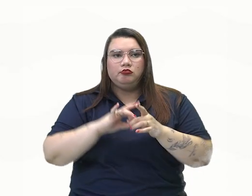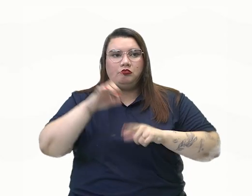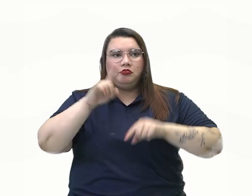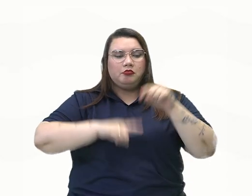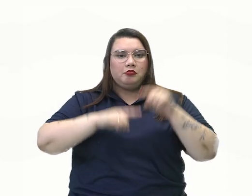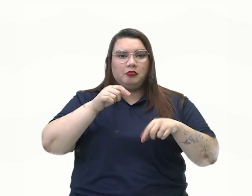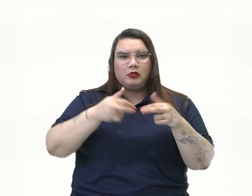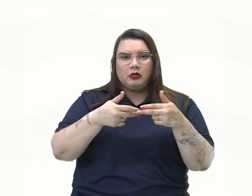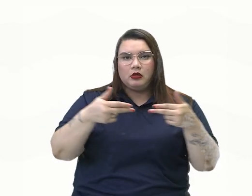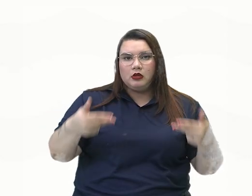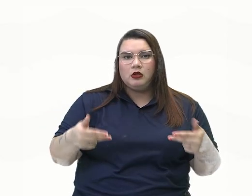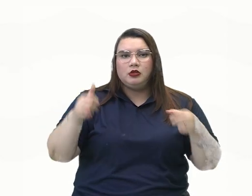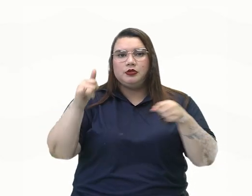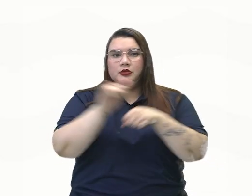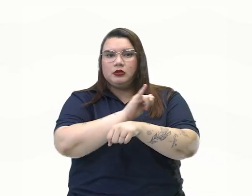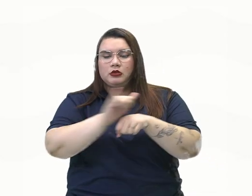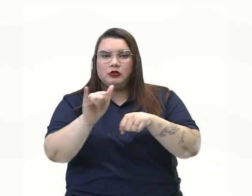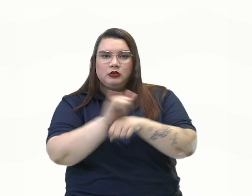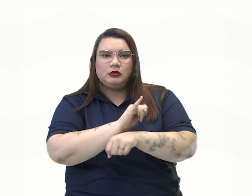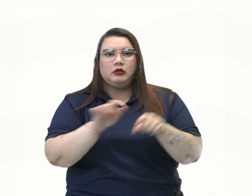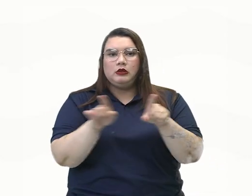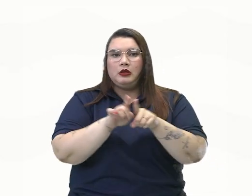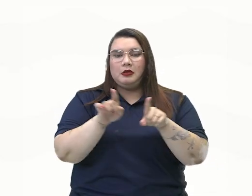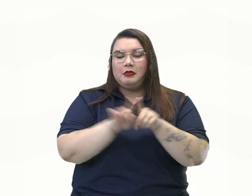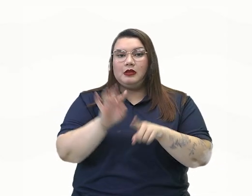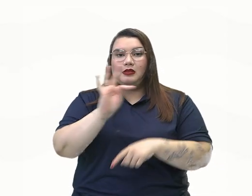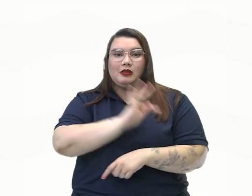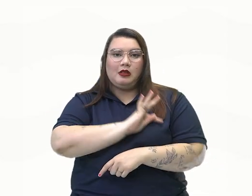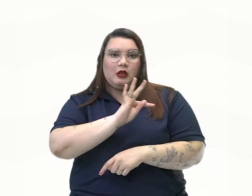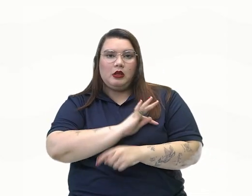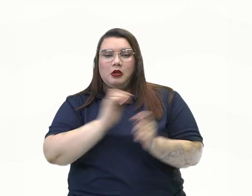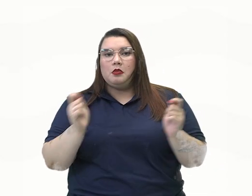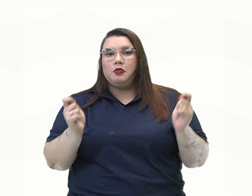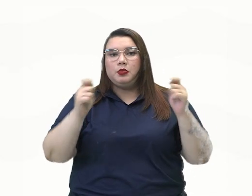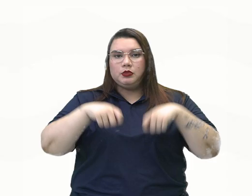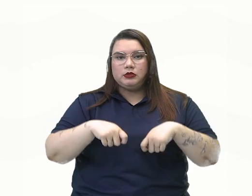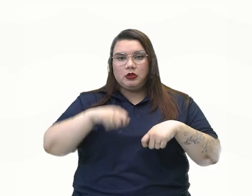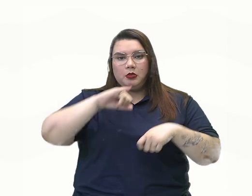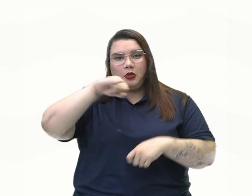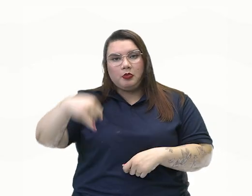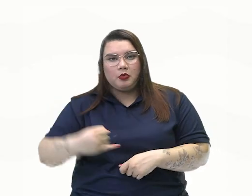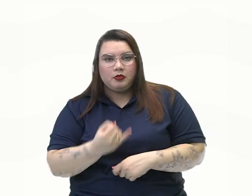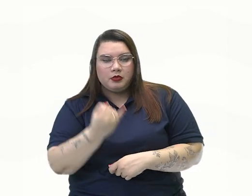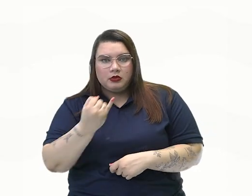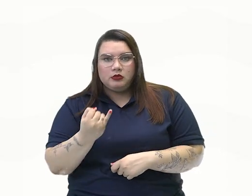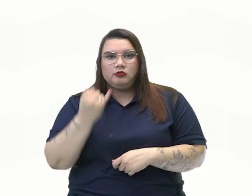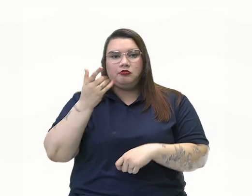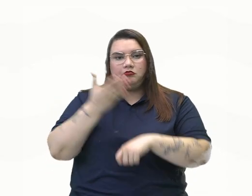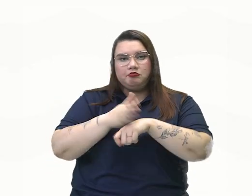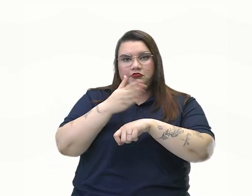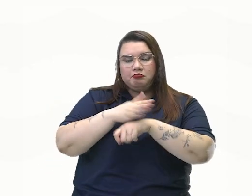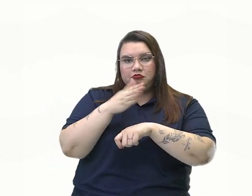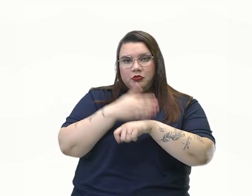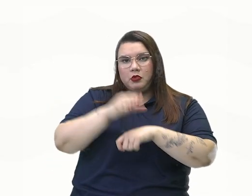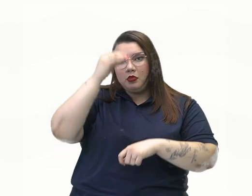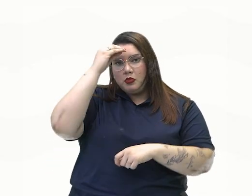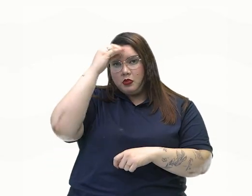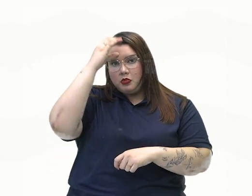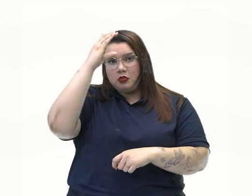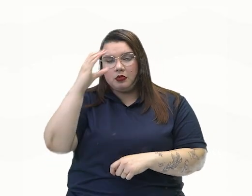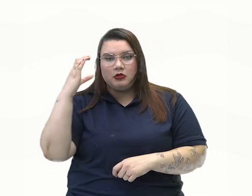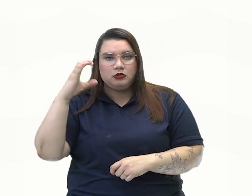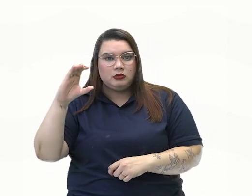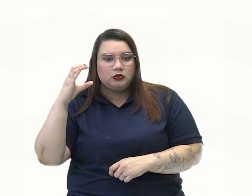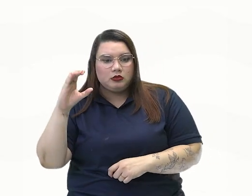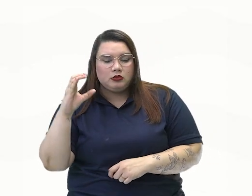os instrumentos, os métodos e técnicas que permitem o aproveitamento prático do